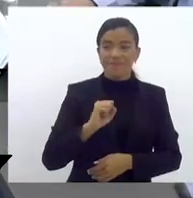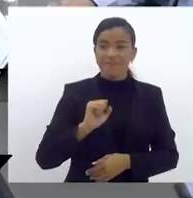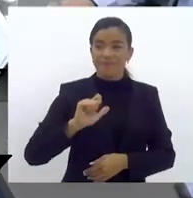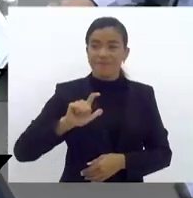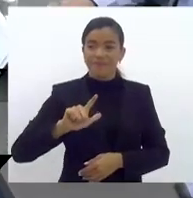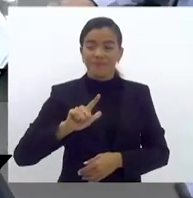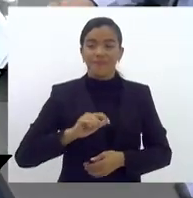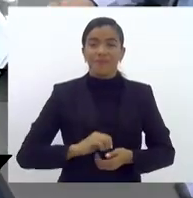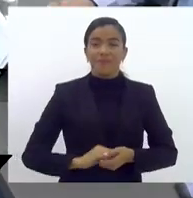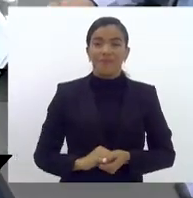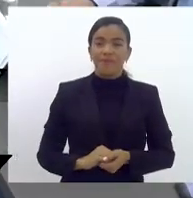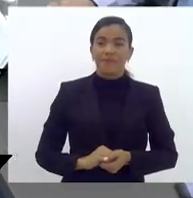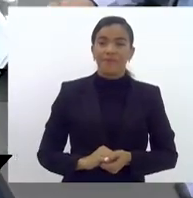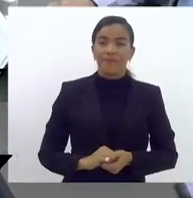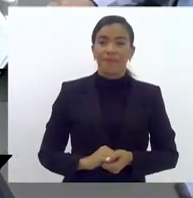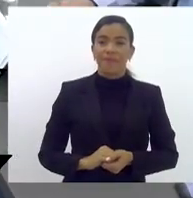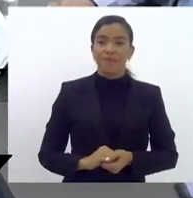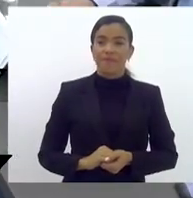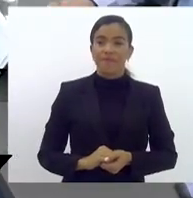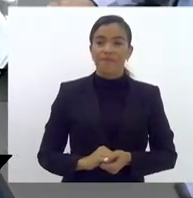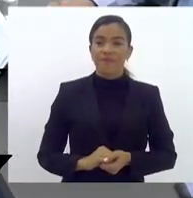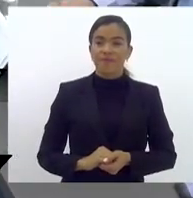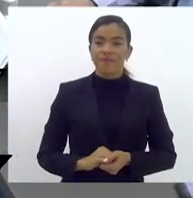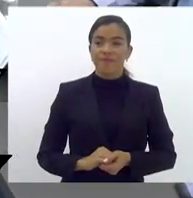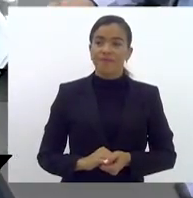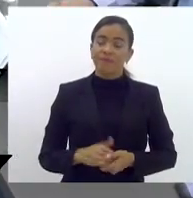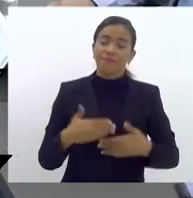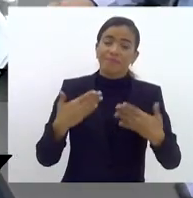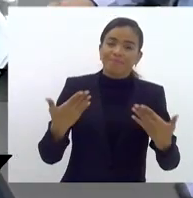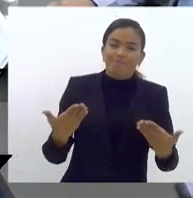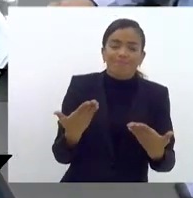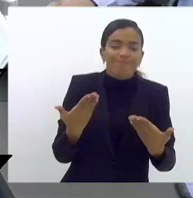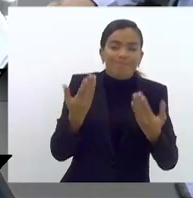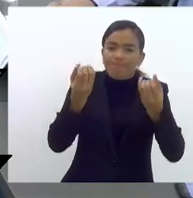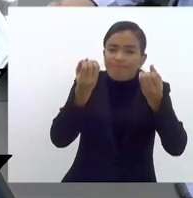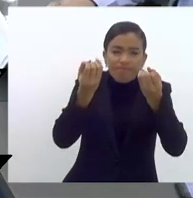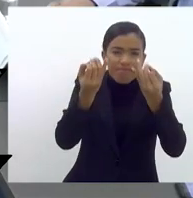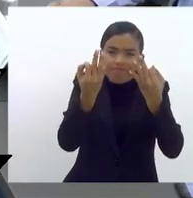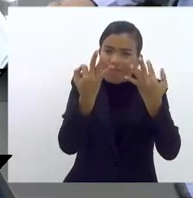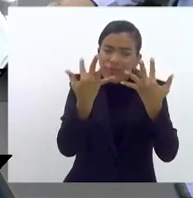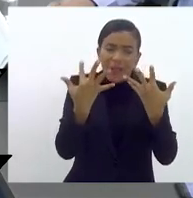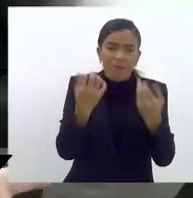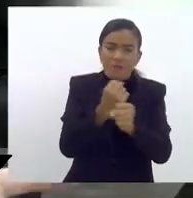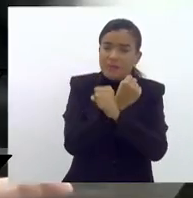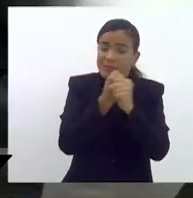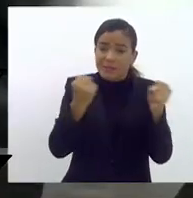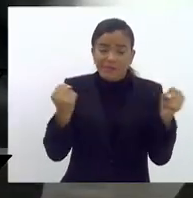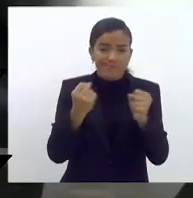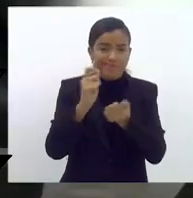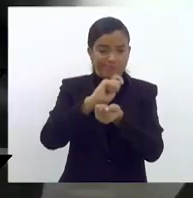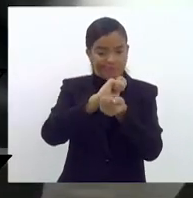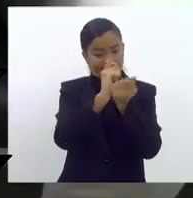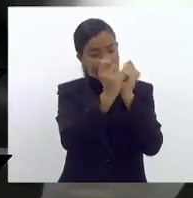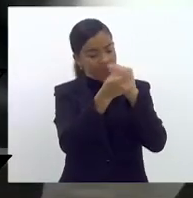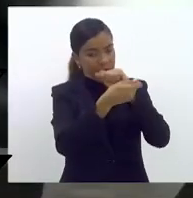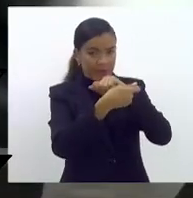bom mas é que Inexoravelmente nessa transformação